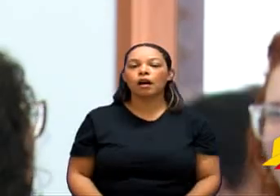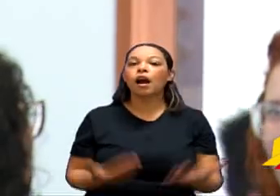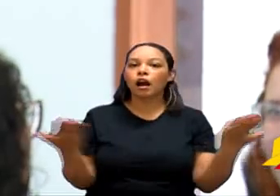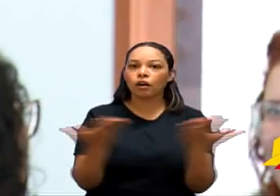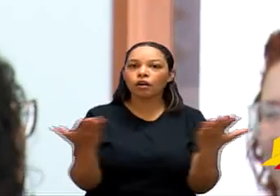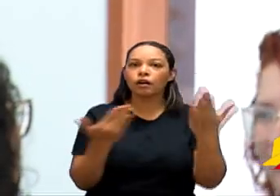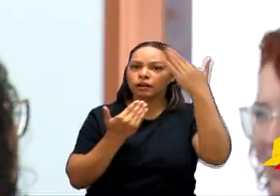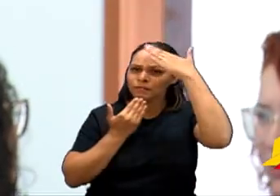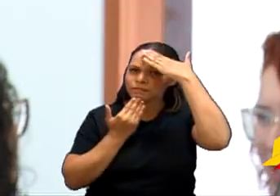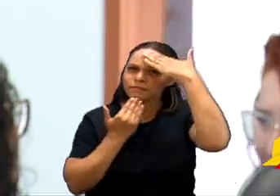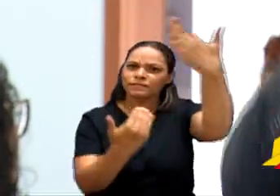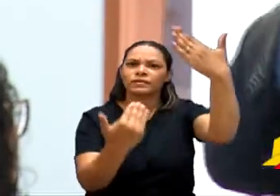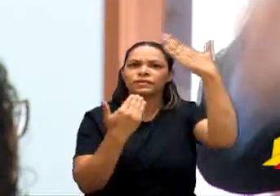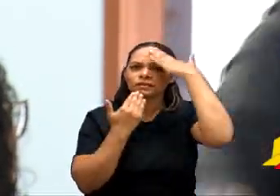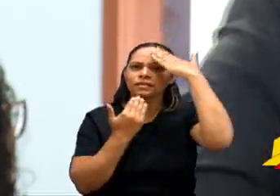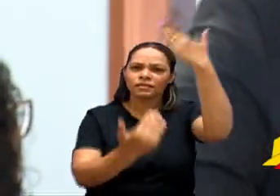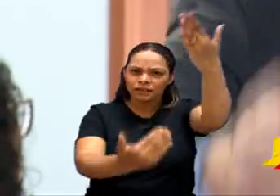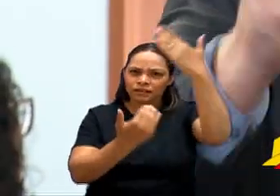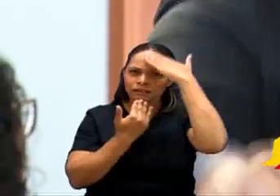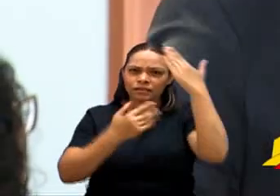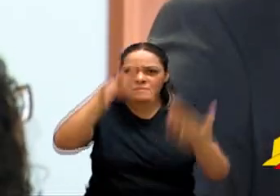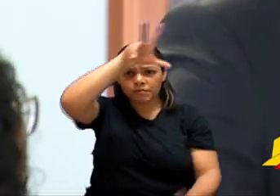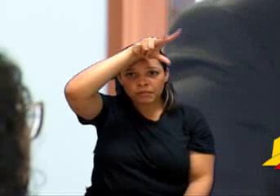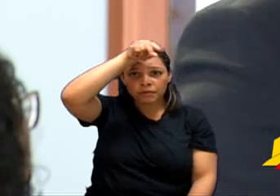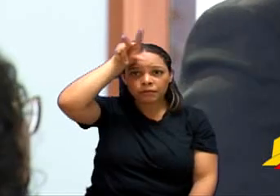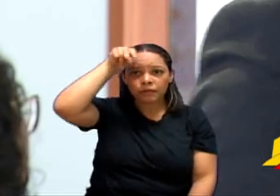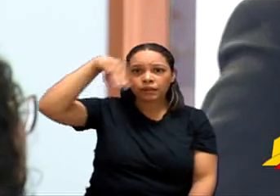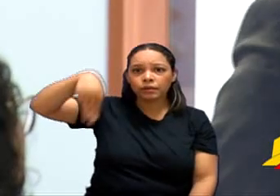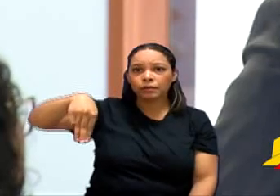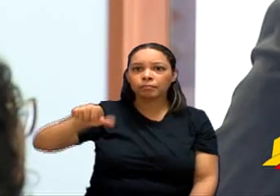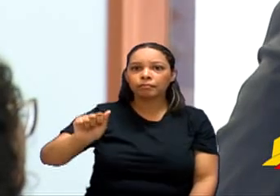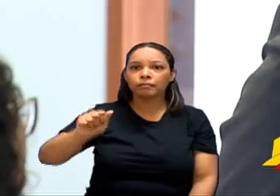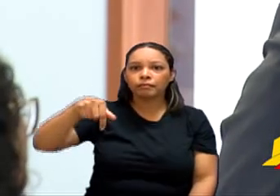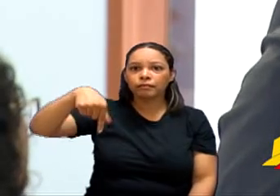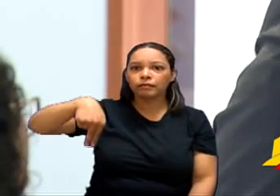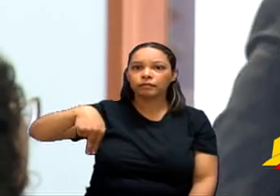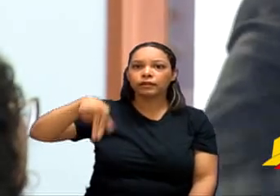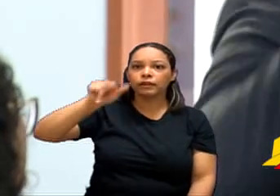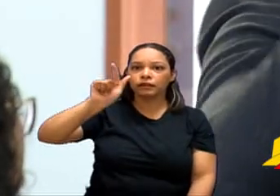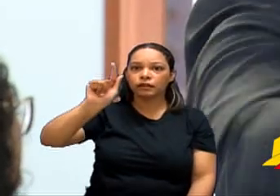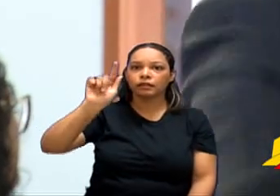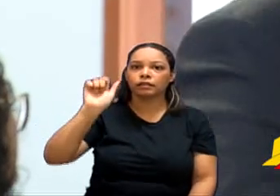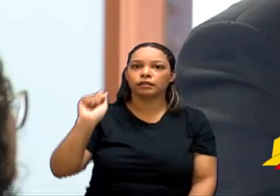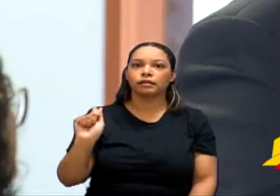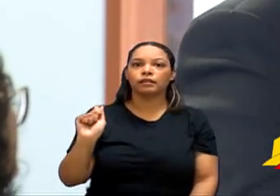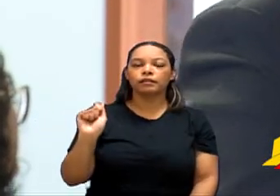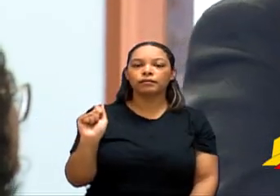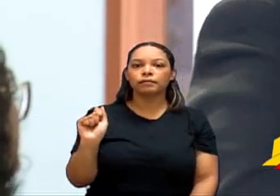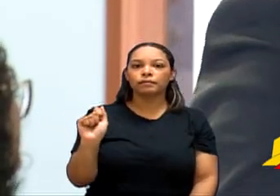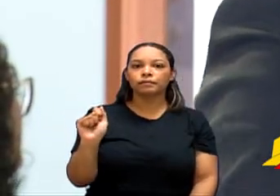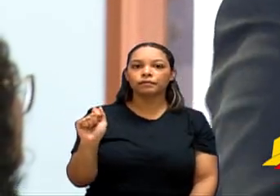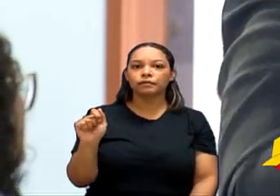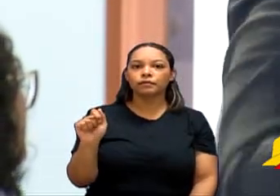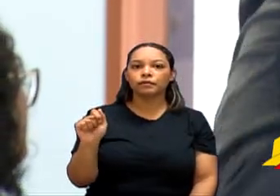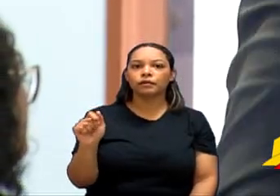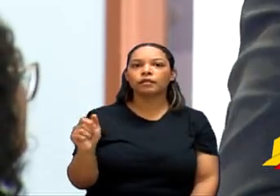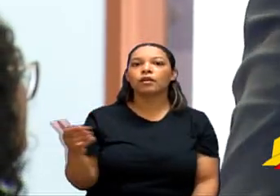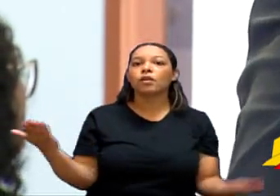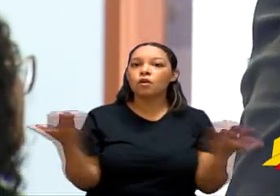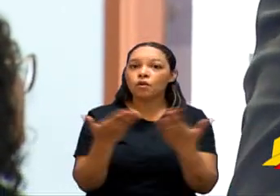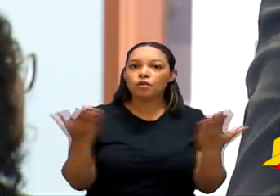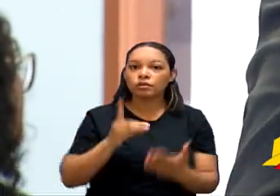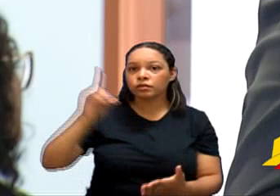agradecer aqui o prefeito Manga. O João implorou, lutou ali para os camelô ficar também. E passaram por cima. Mas hoje